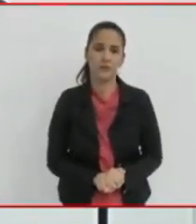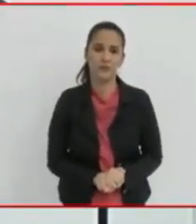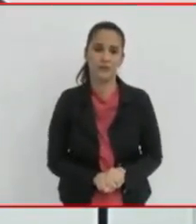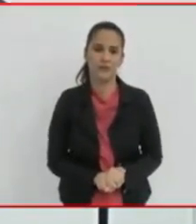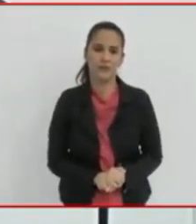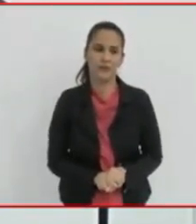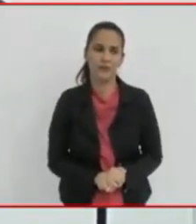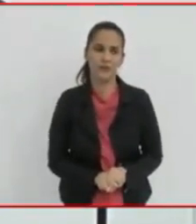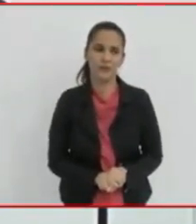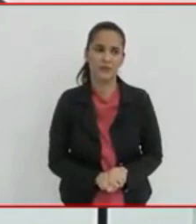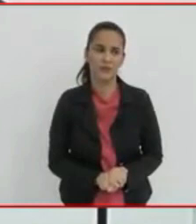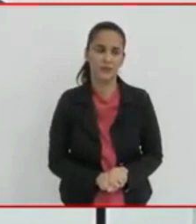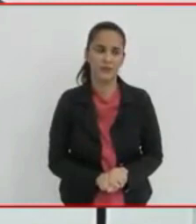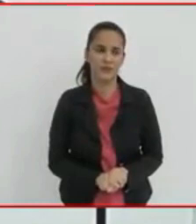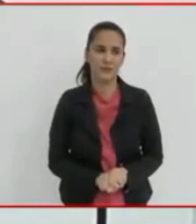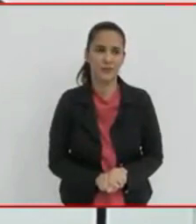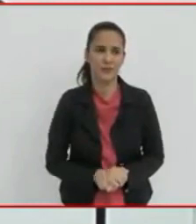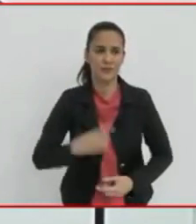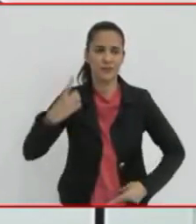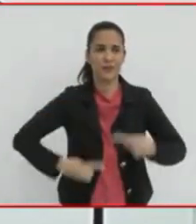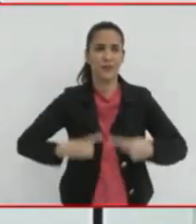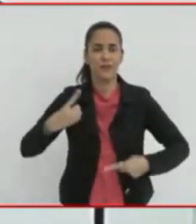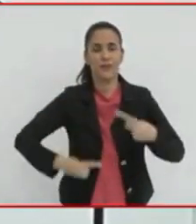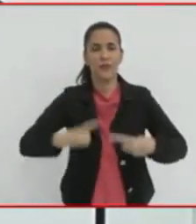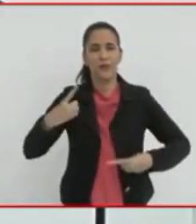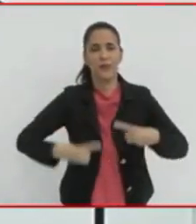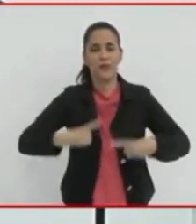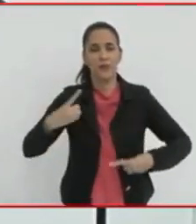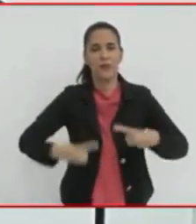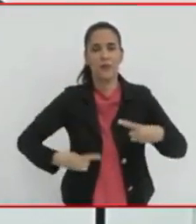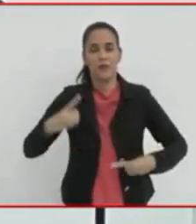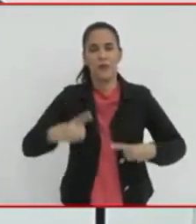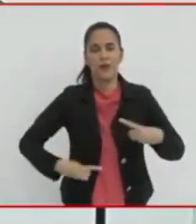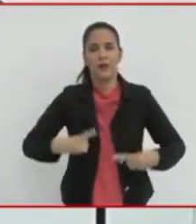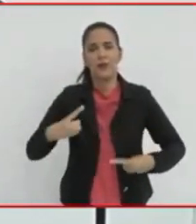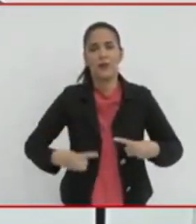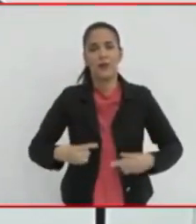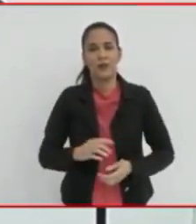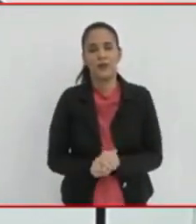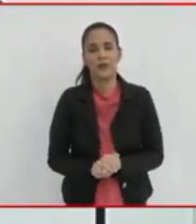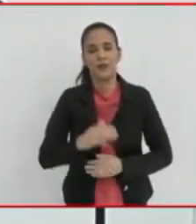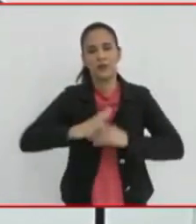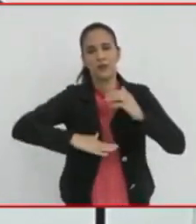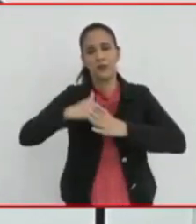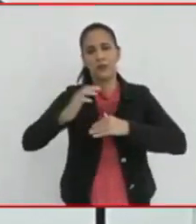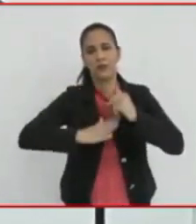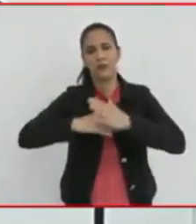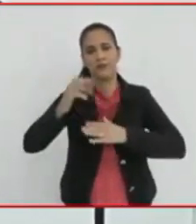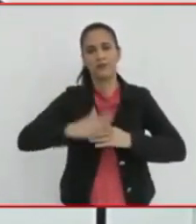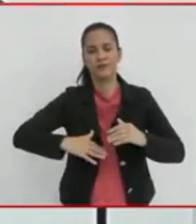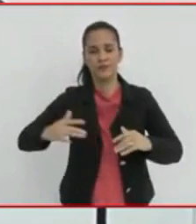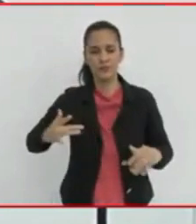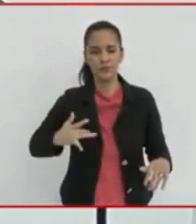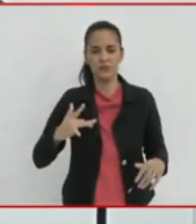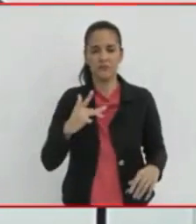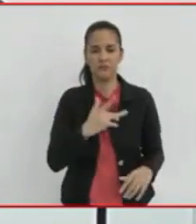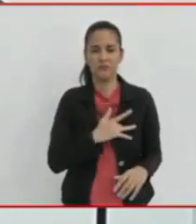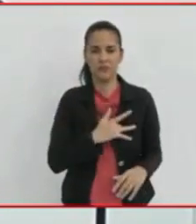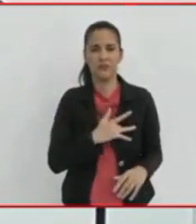em formas políticas mencionarem os funcionários de saúde como heróis